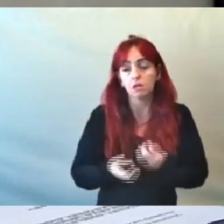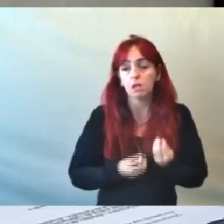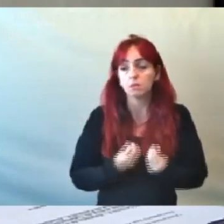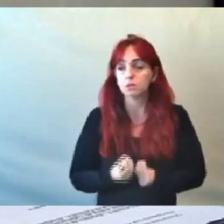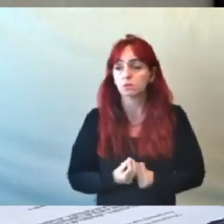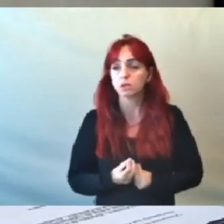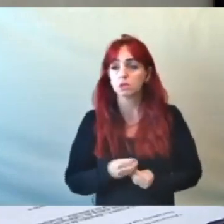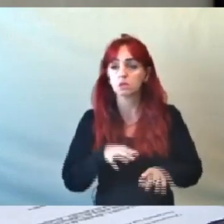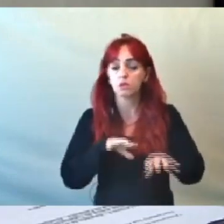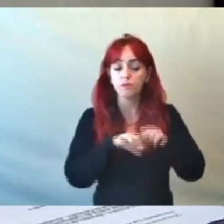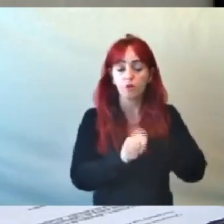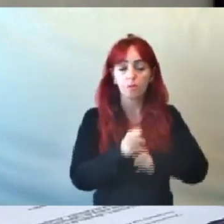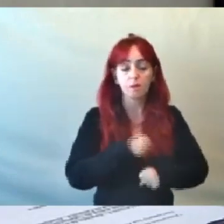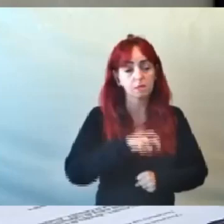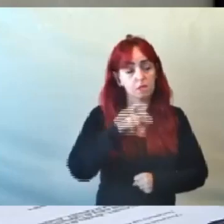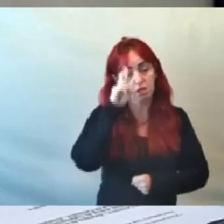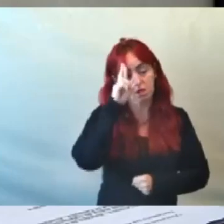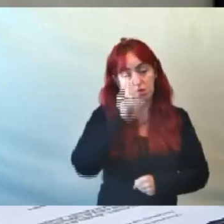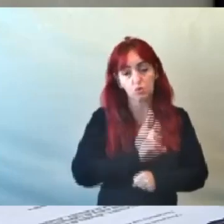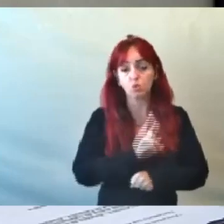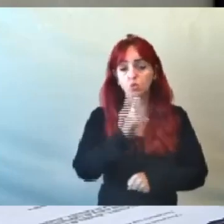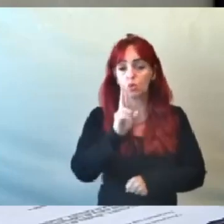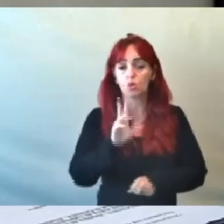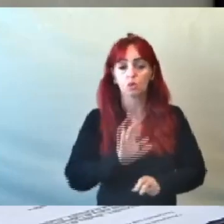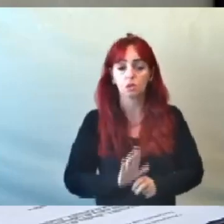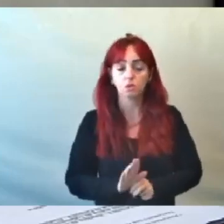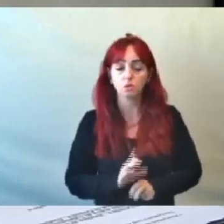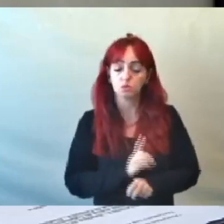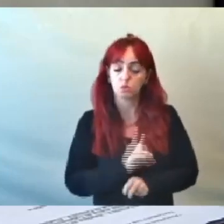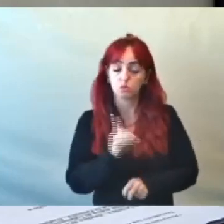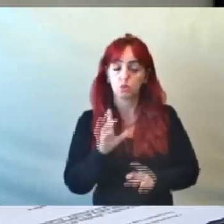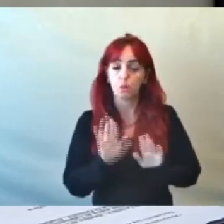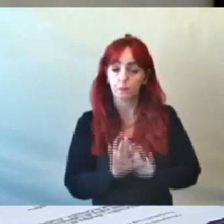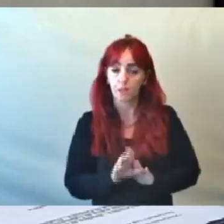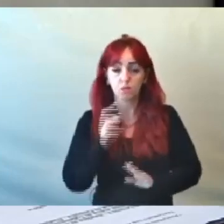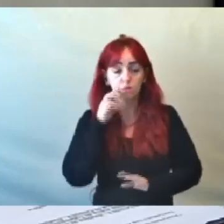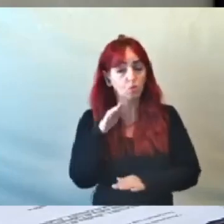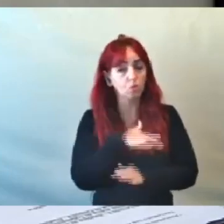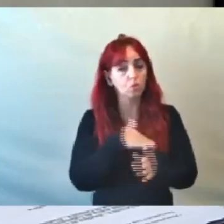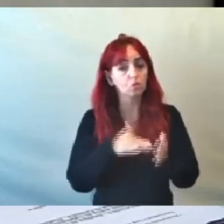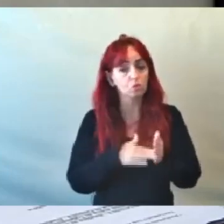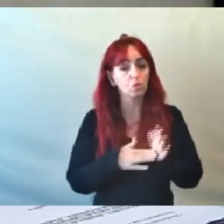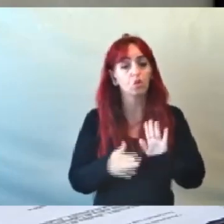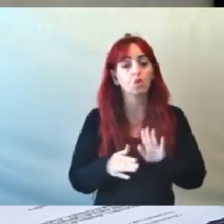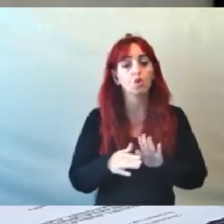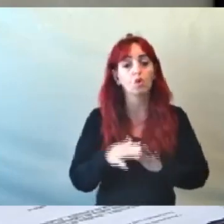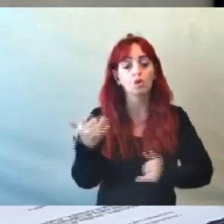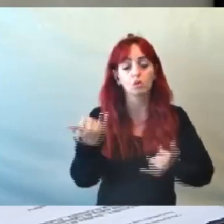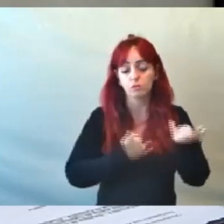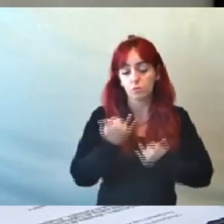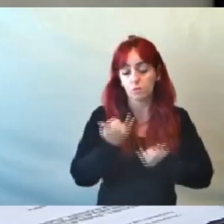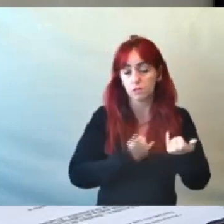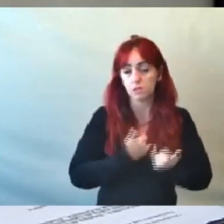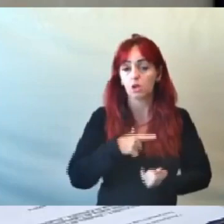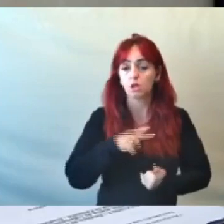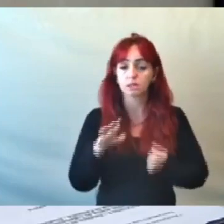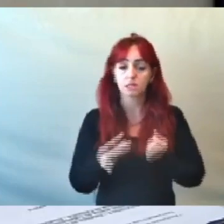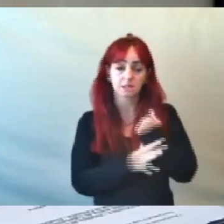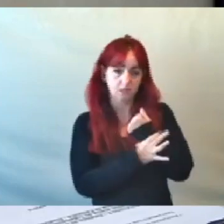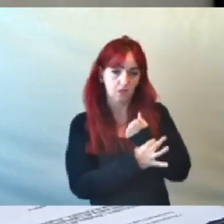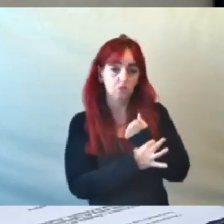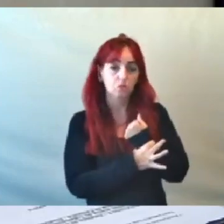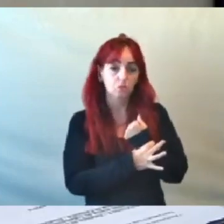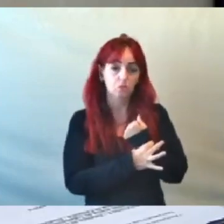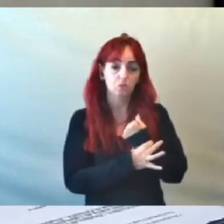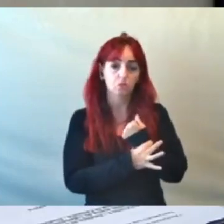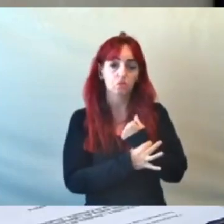no assunto, mas com todo o respaldo acadêmico que vocês nos deram, a gente está muito seguro em trazer esses questionamentos à esfera pública.